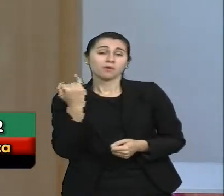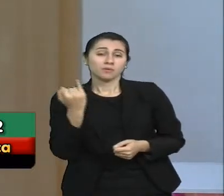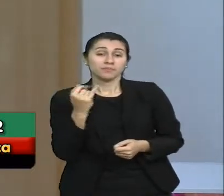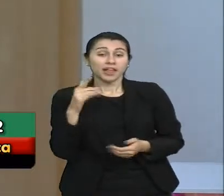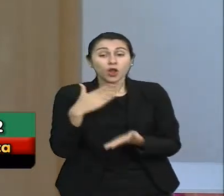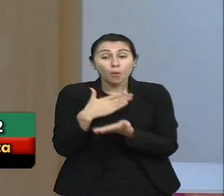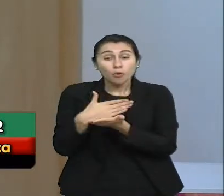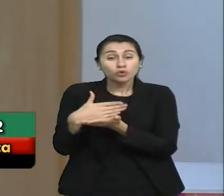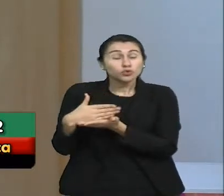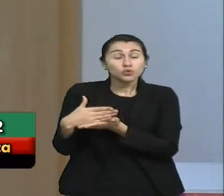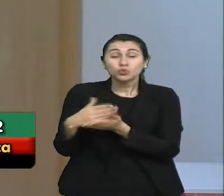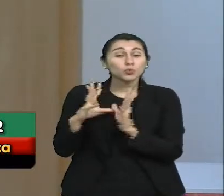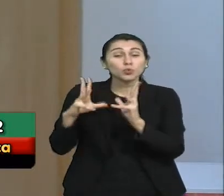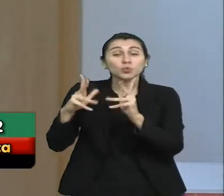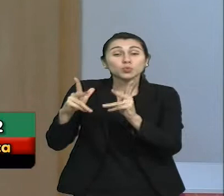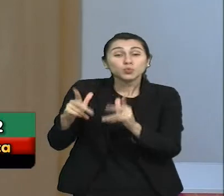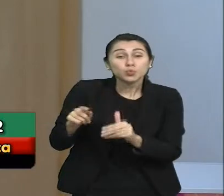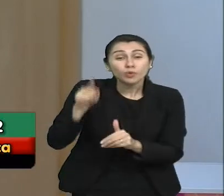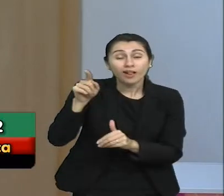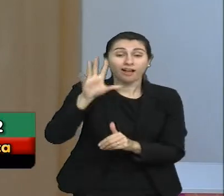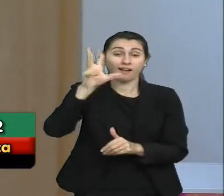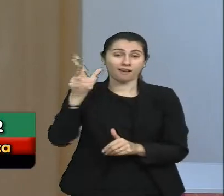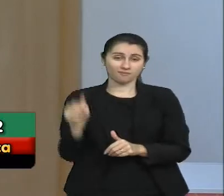de tudo na nossa concepção.